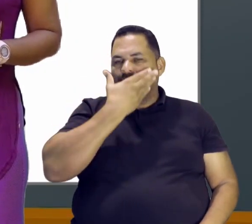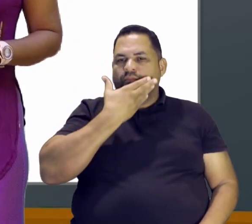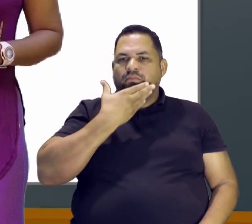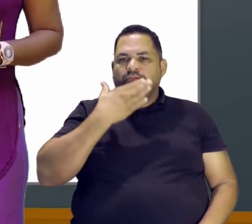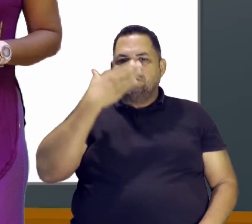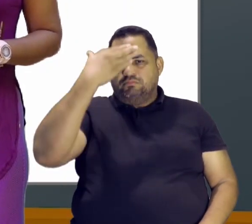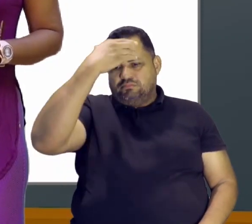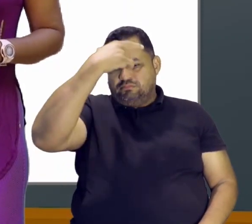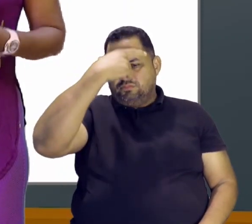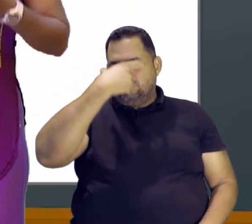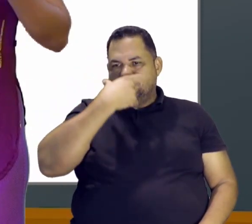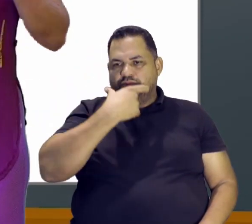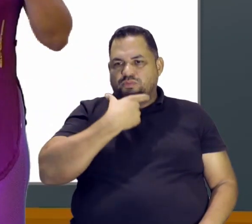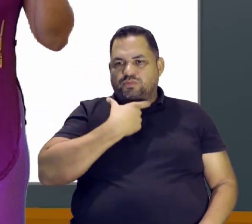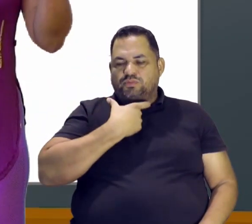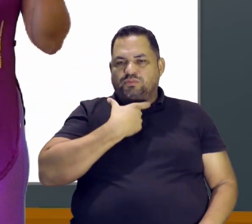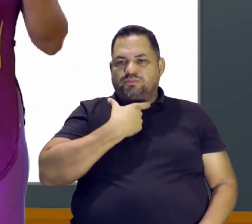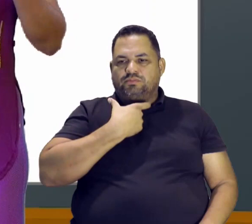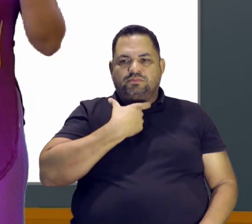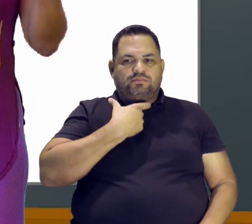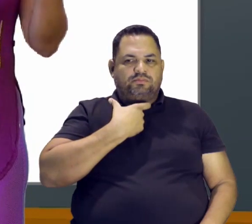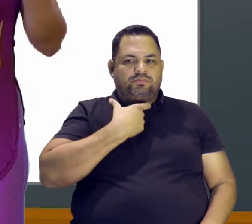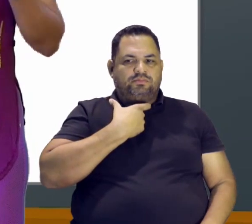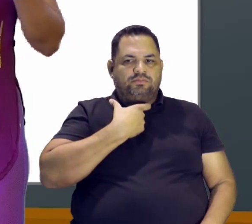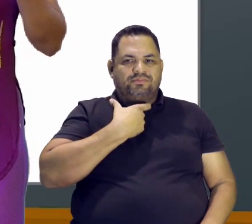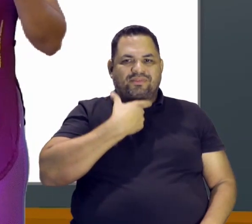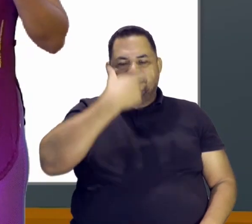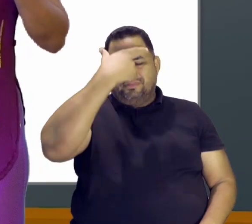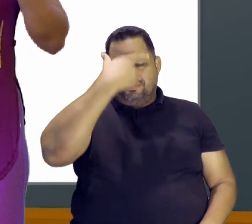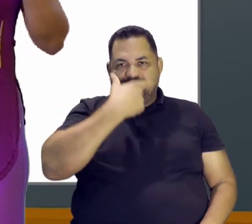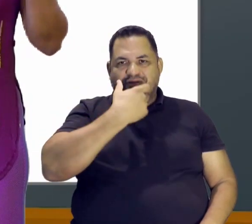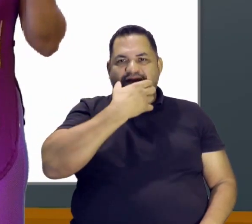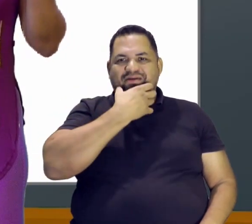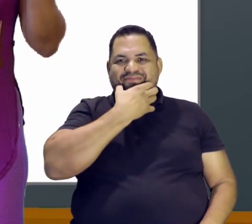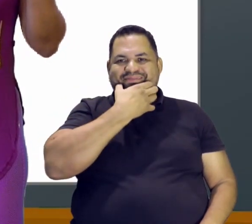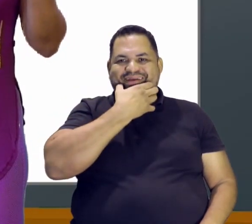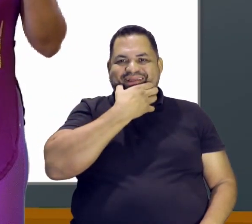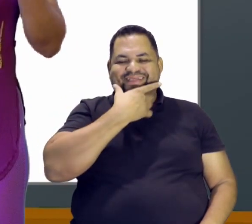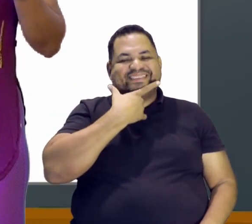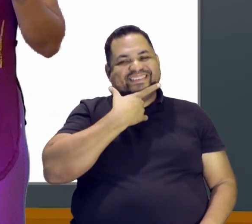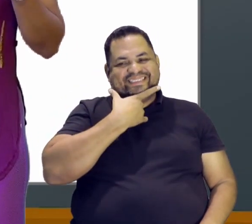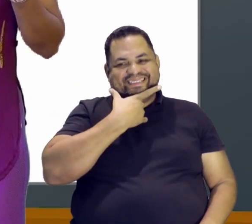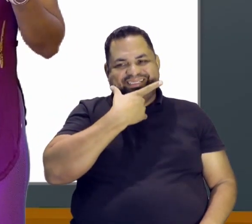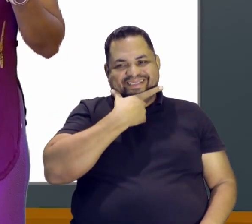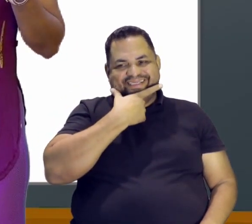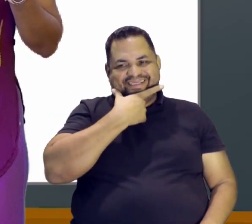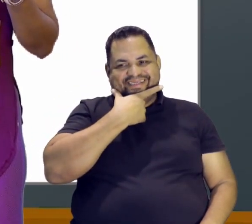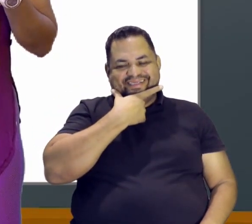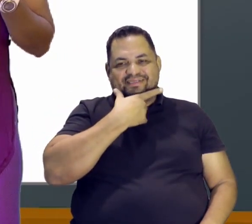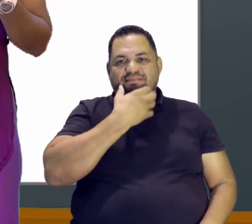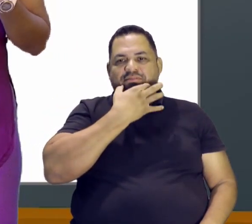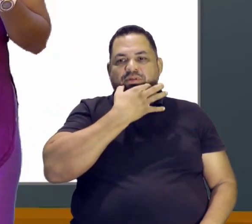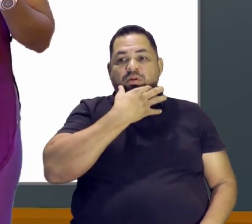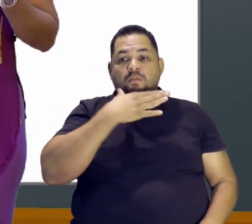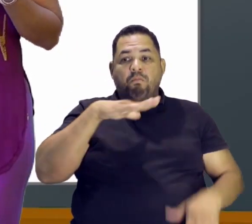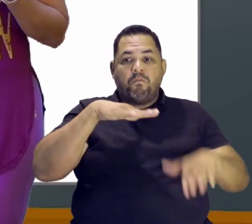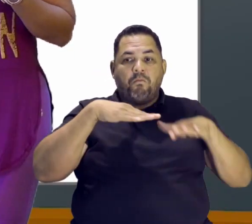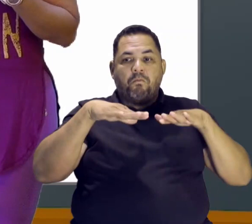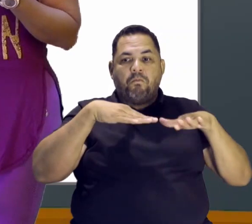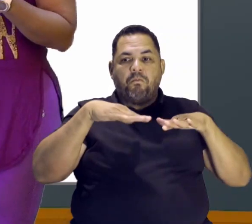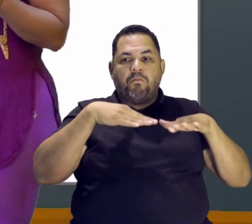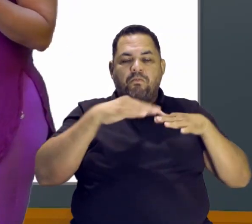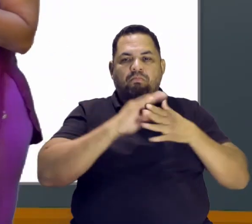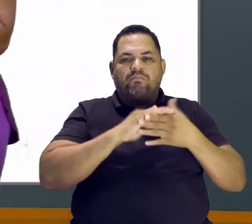aqui do rosto. E só para eu falar com vocês, para eu sorrir, né? Eu vou movimentar aí no